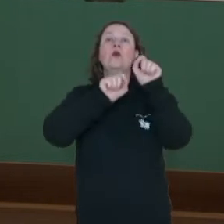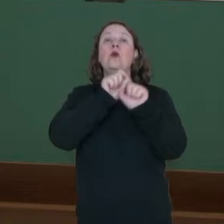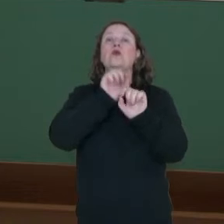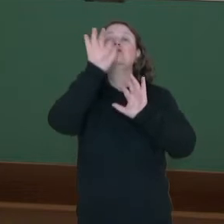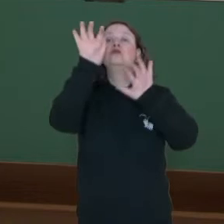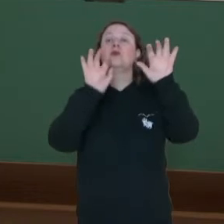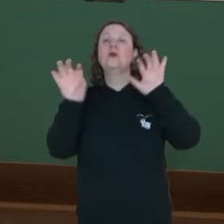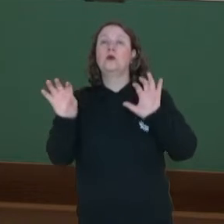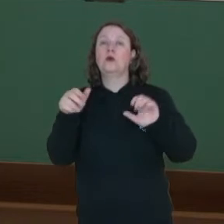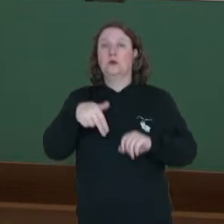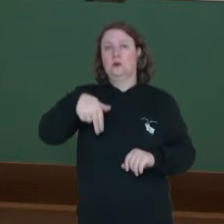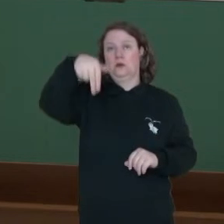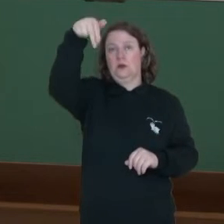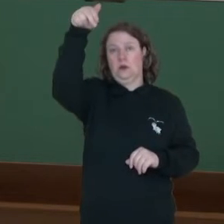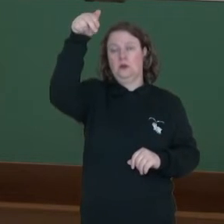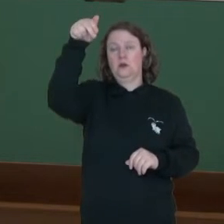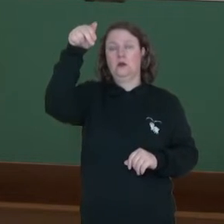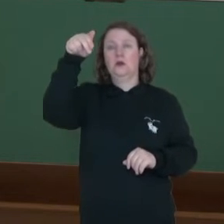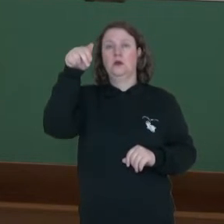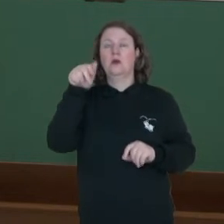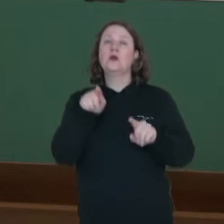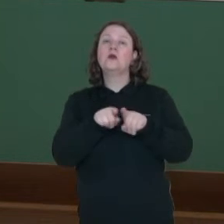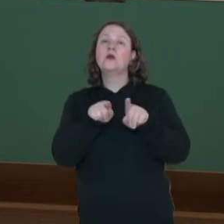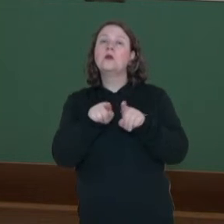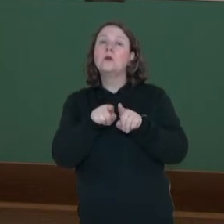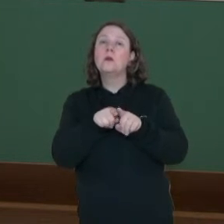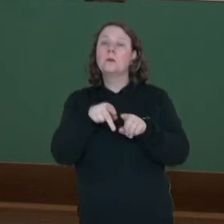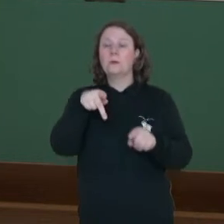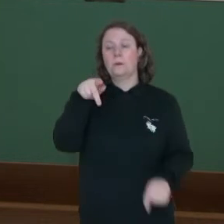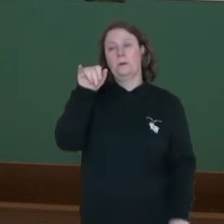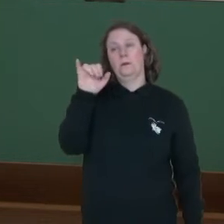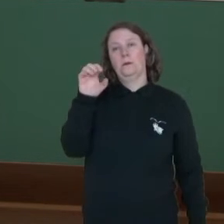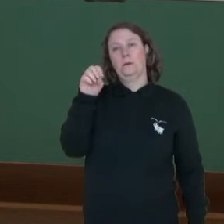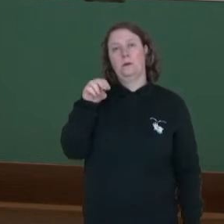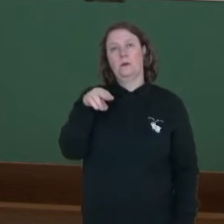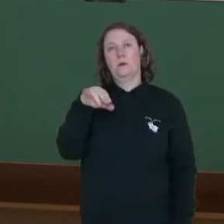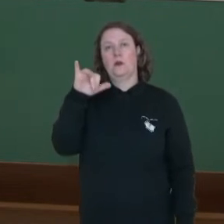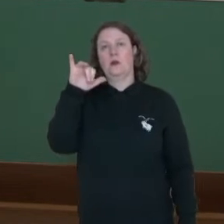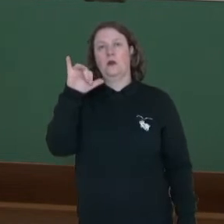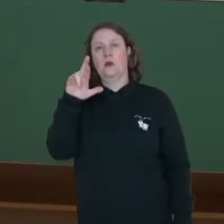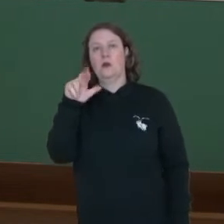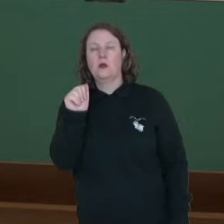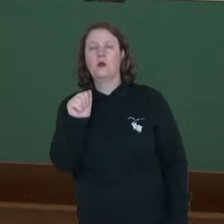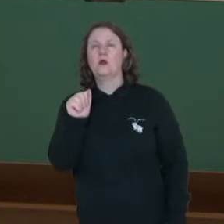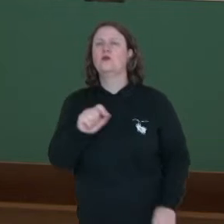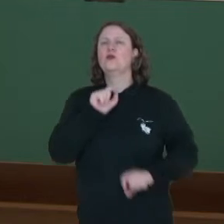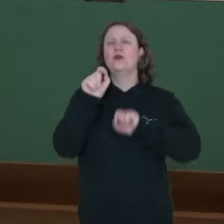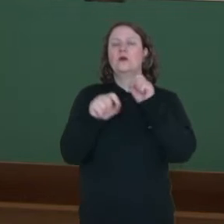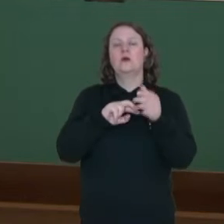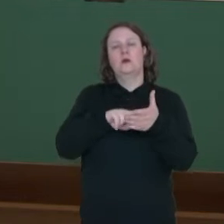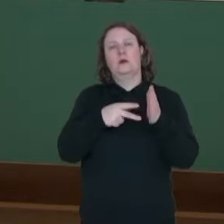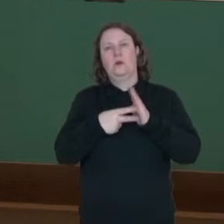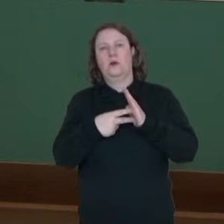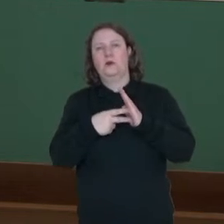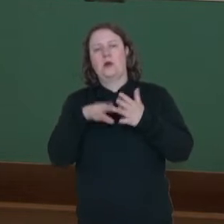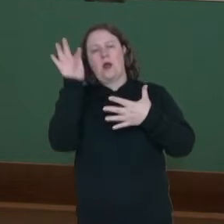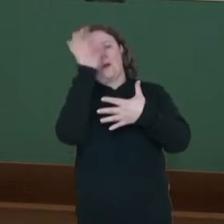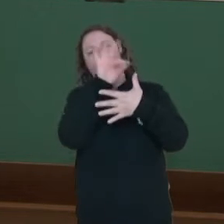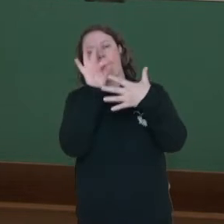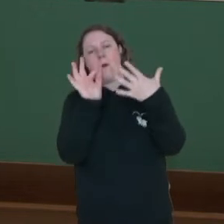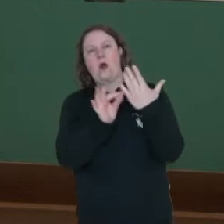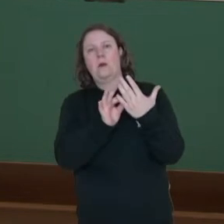região norte, na chamada região norte pioneira do estado do Paraná, devido aos fatores que nós já comentamos